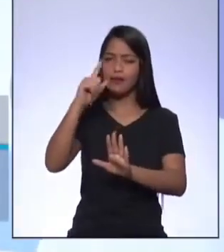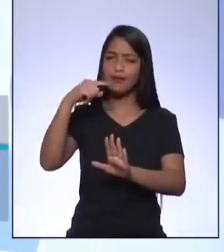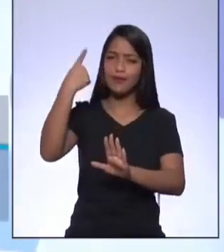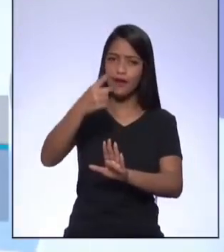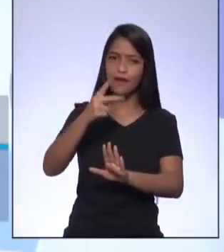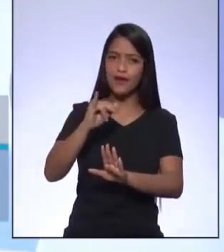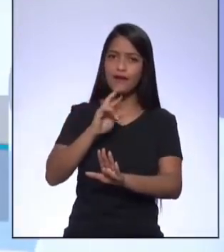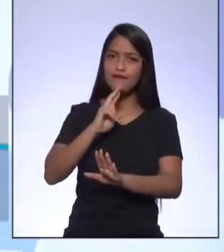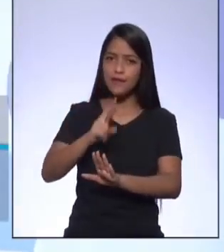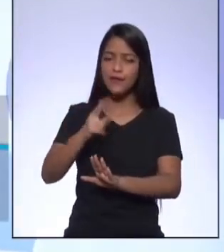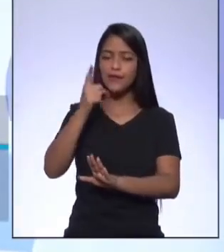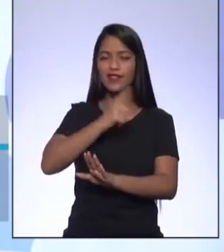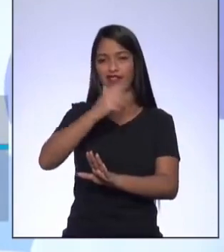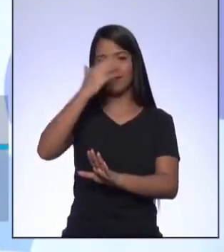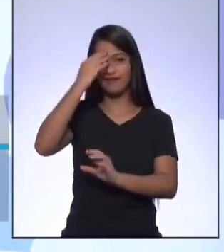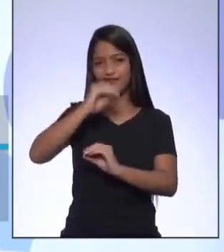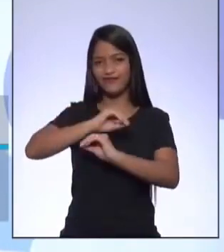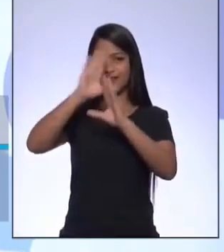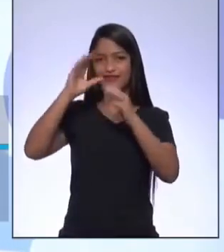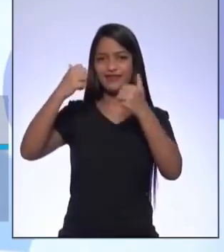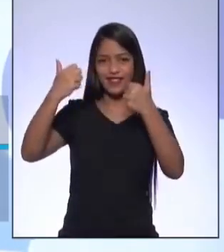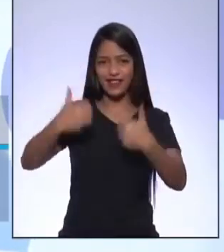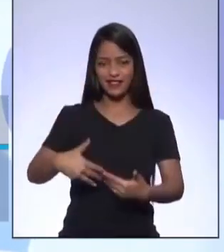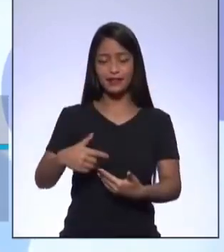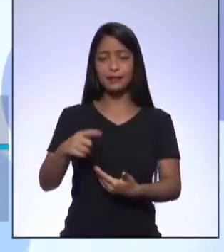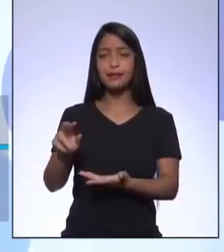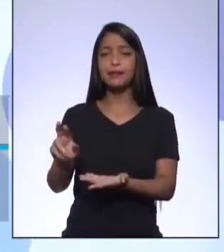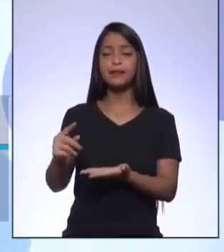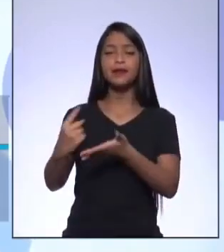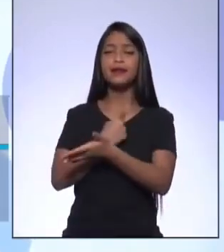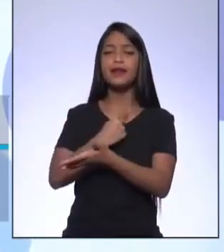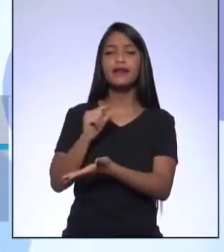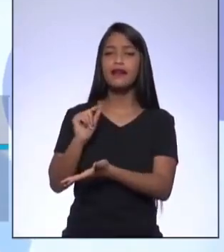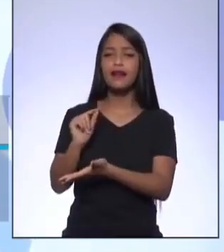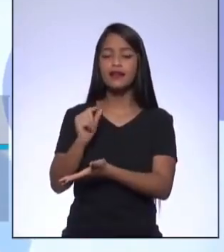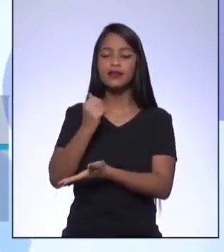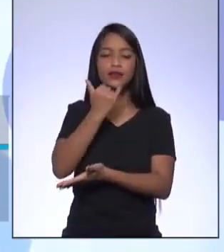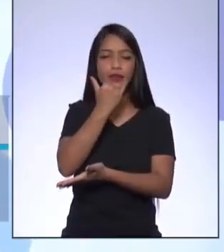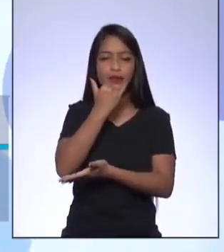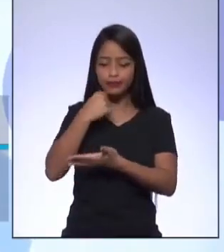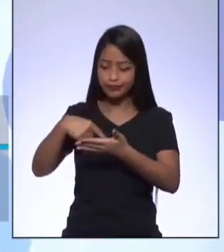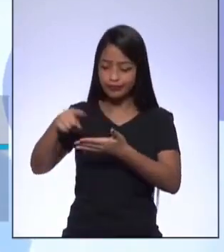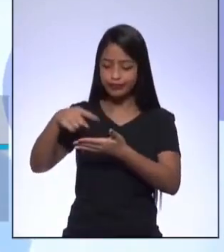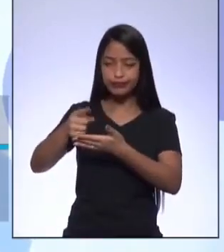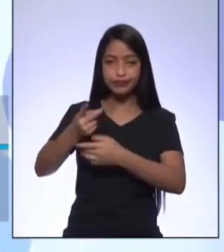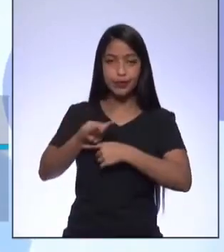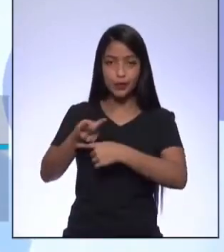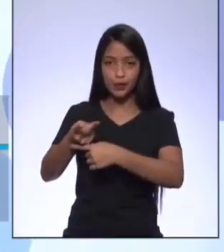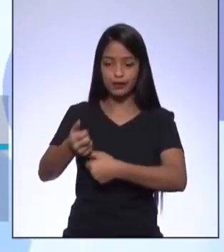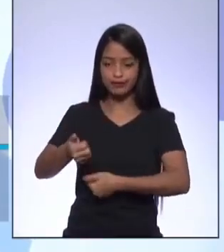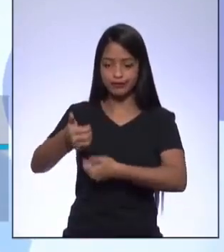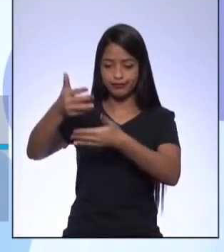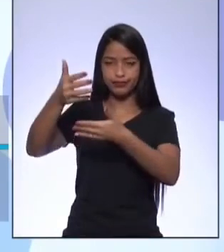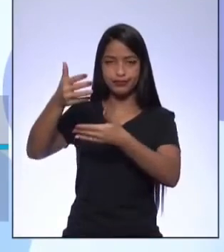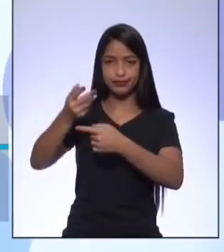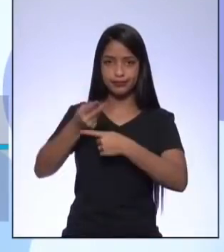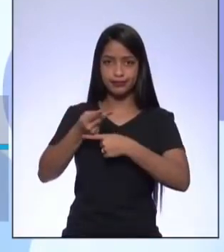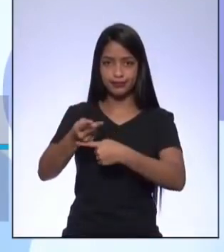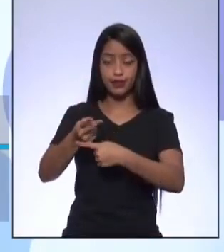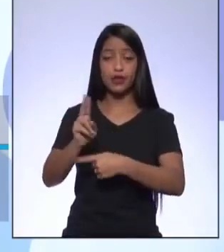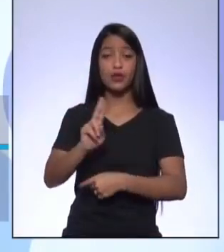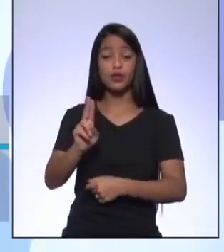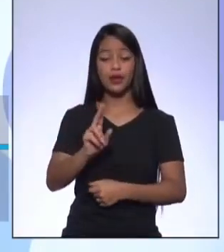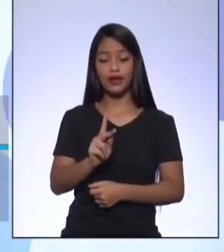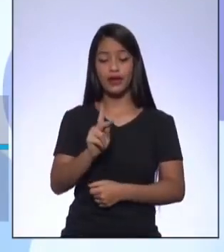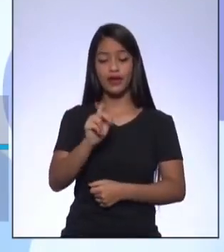gente vai conseguir explicar isso, tá? Então, quem perguntou aqui, desculpa, deixa eu achar aqui de novo,